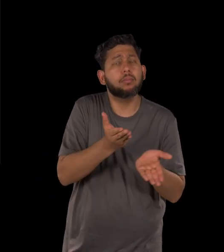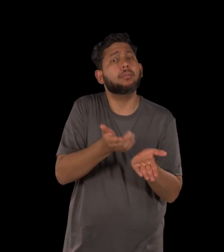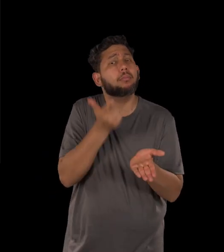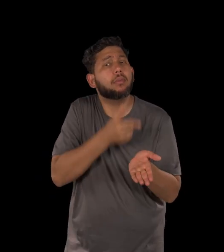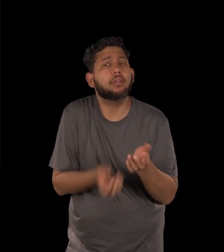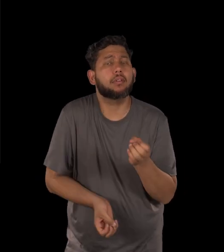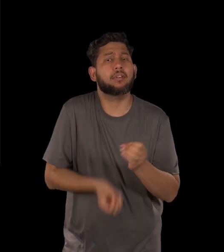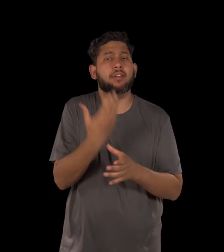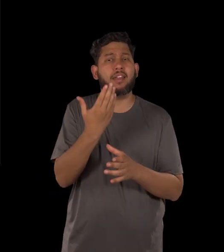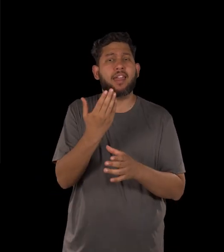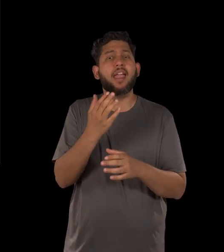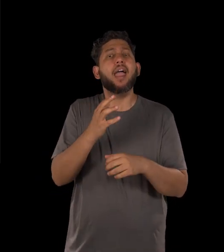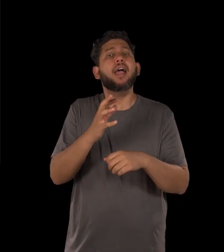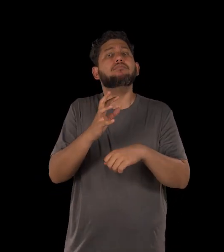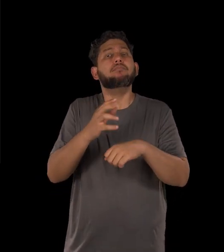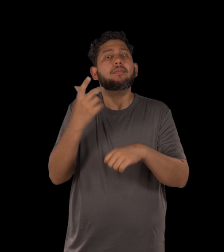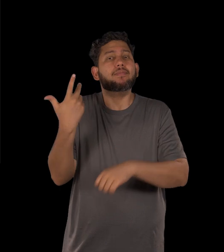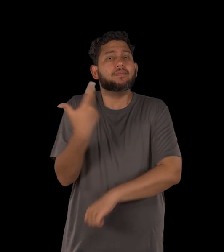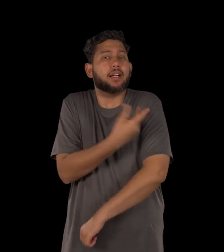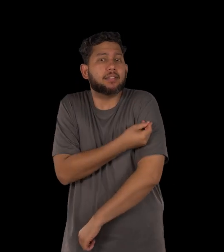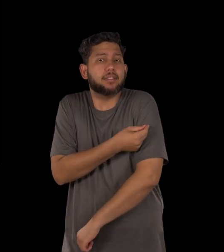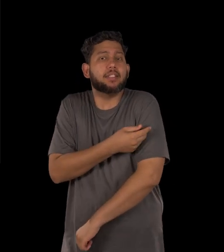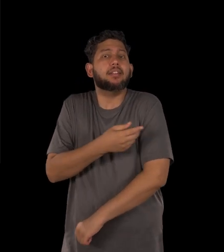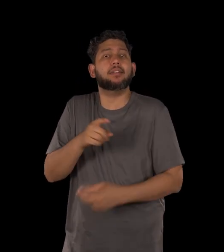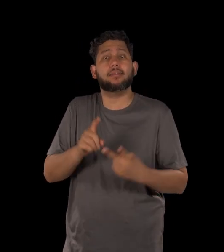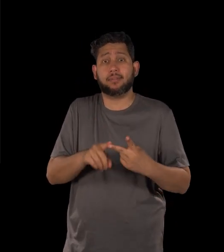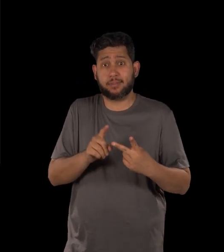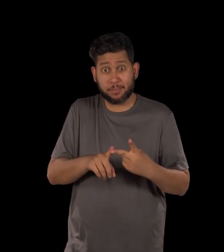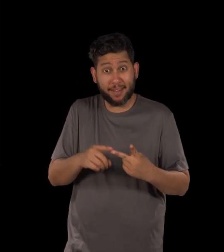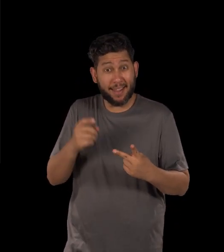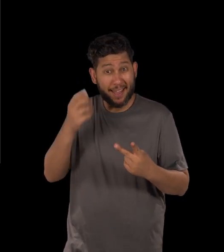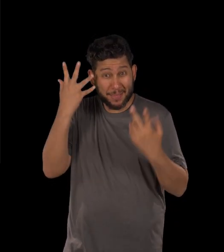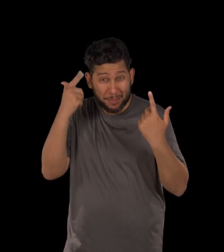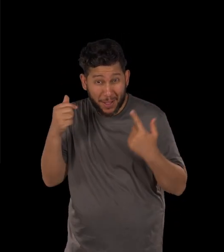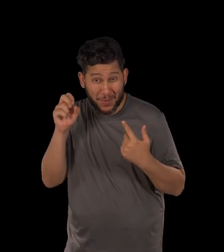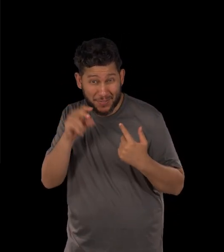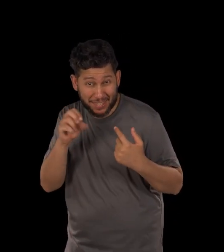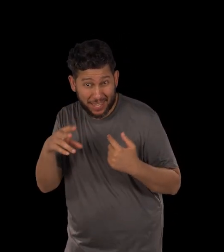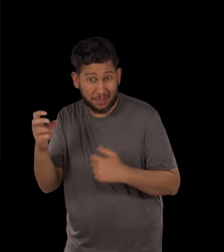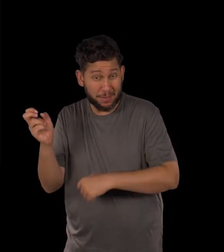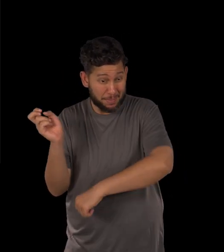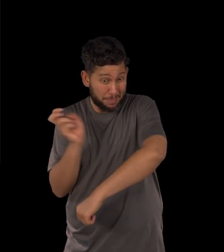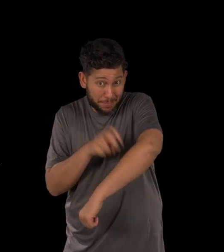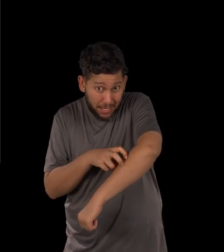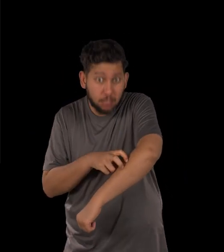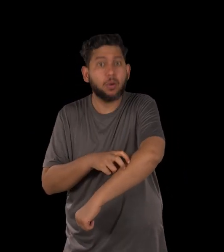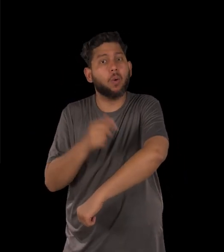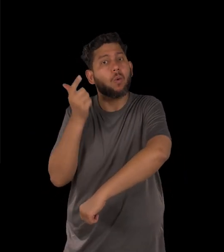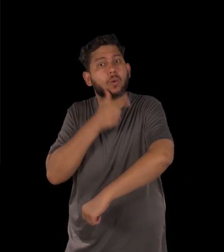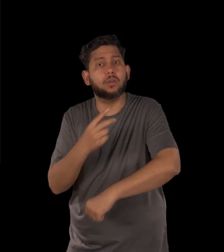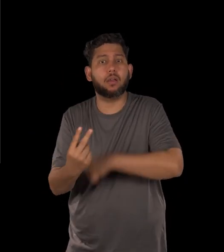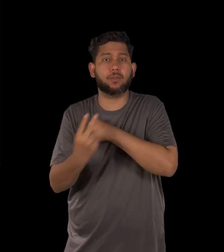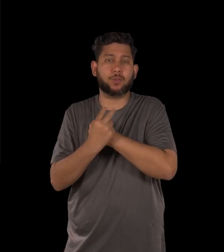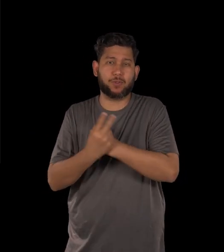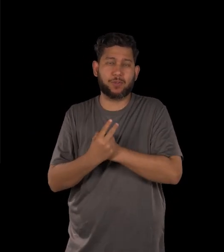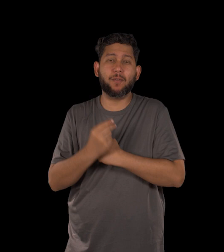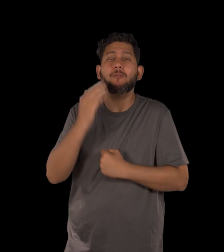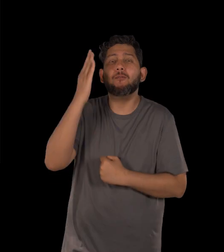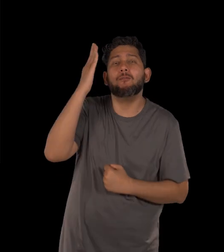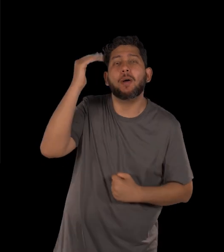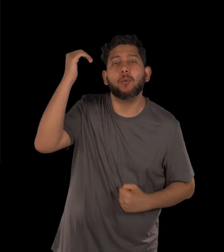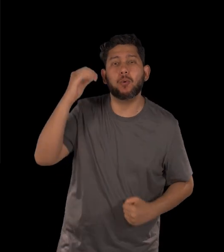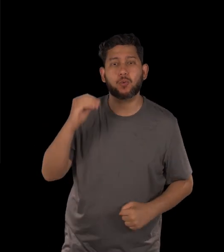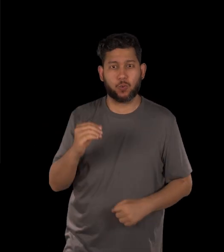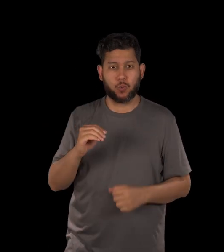peste bubônica e soros contra animais venenosos. O tão sonhado soro antiofídico começaria a